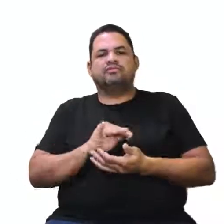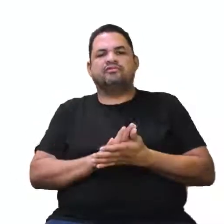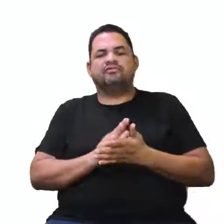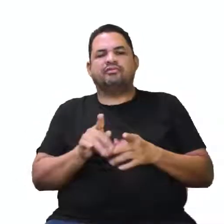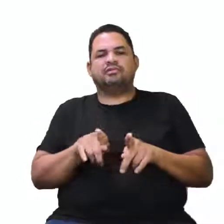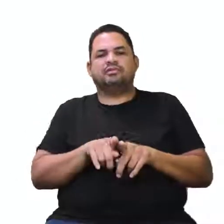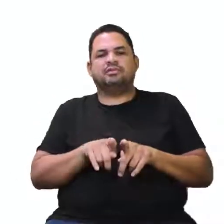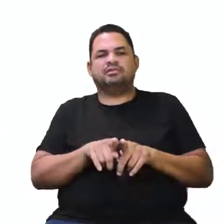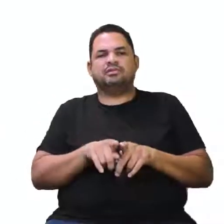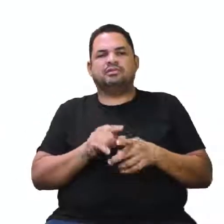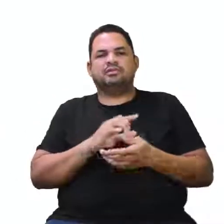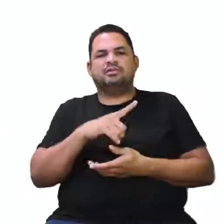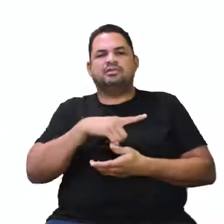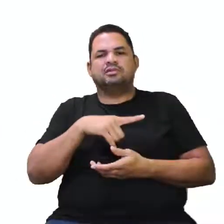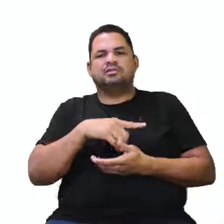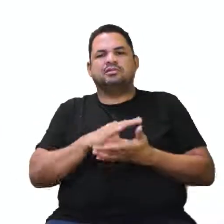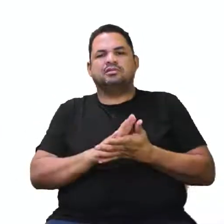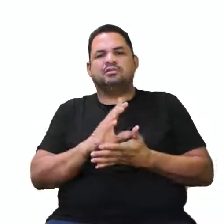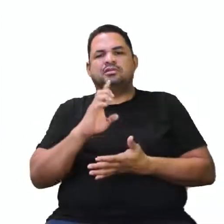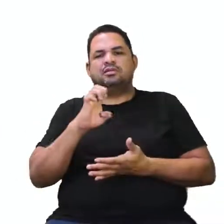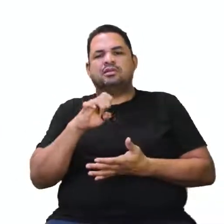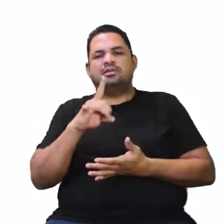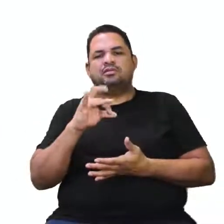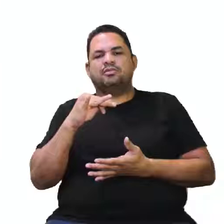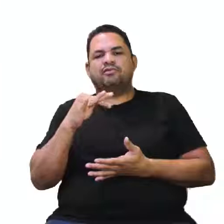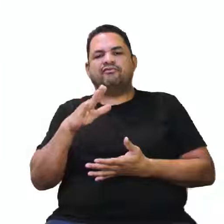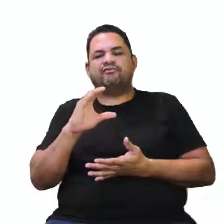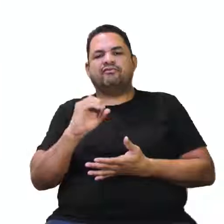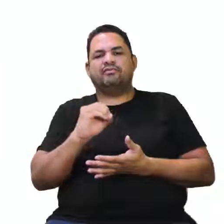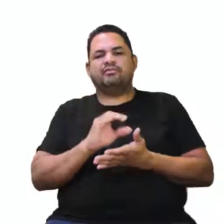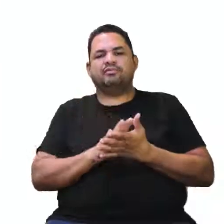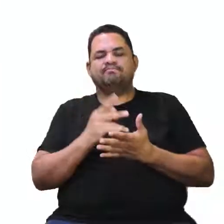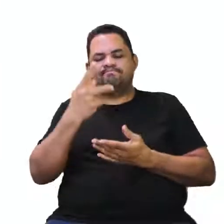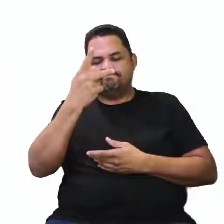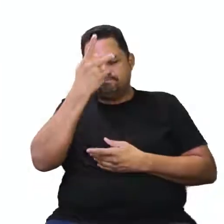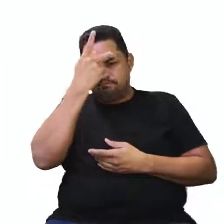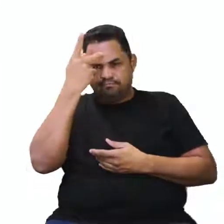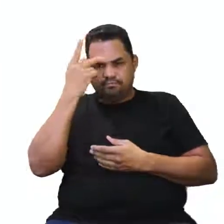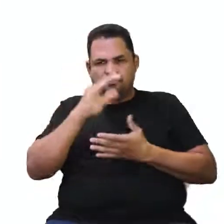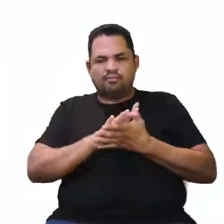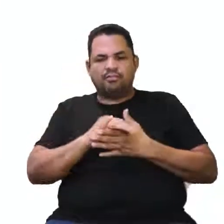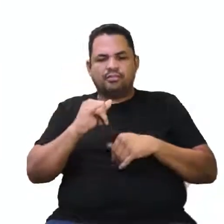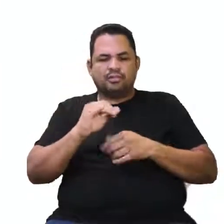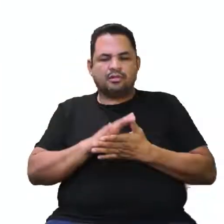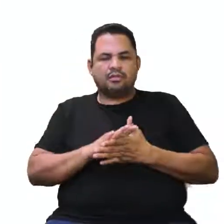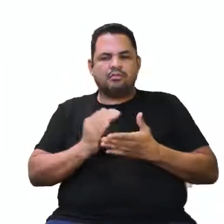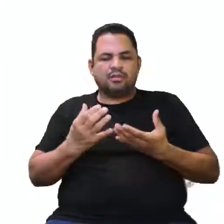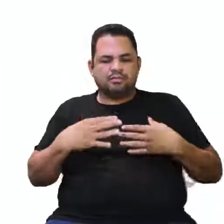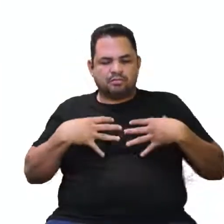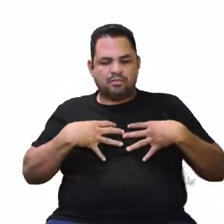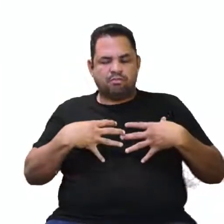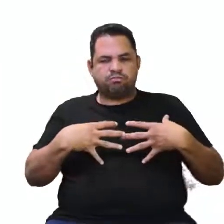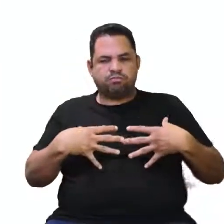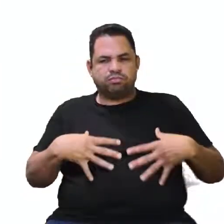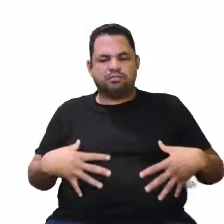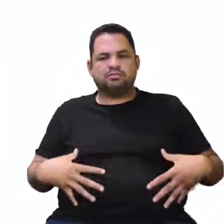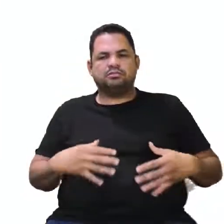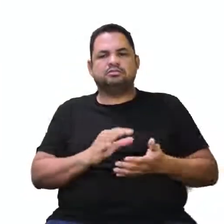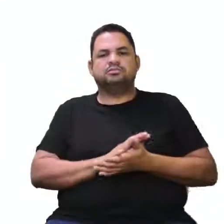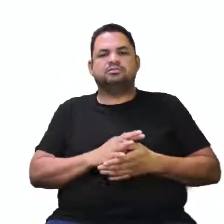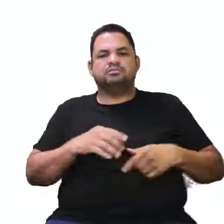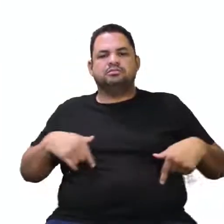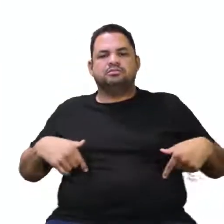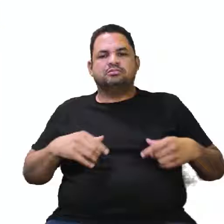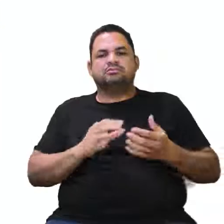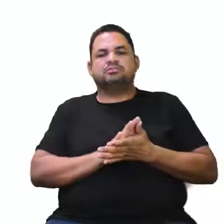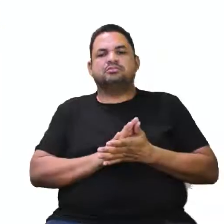nós temos, avancei muito, e nós temos aqui o endomorfo, uma pessoa um pouquinho mais volumosa, em especial nos